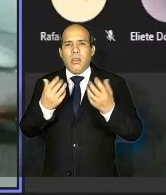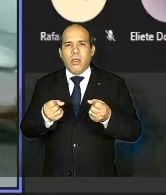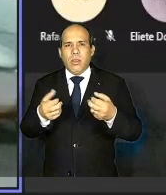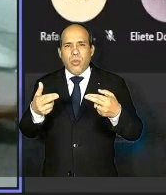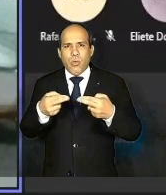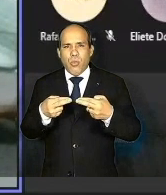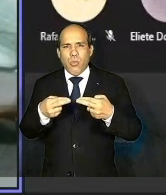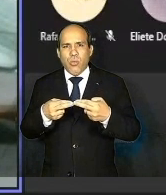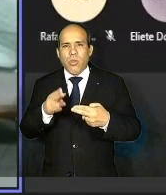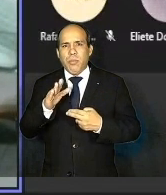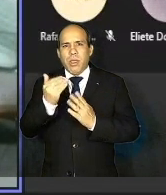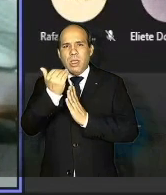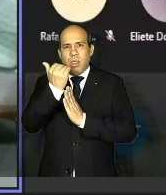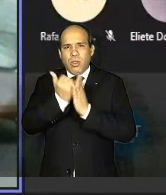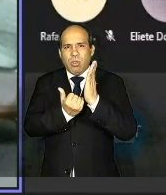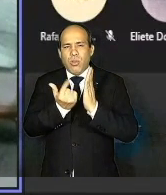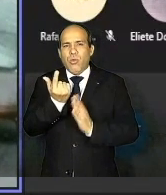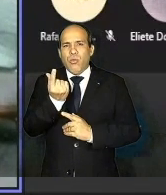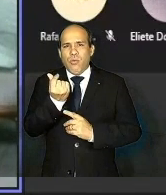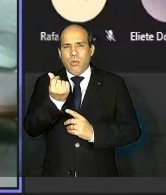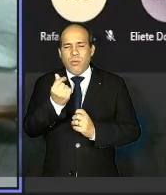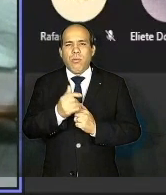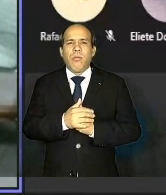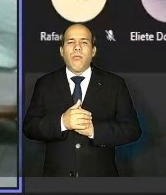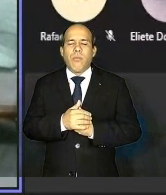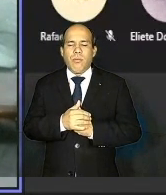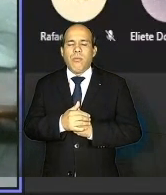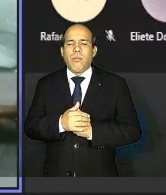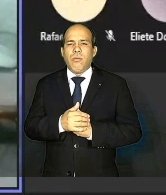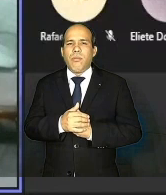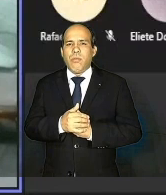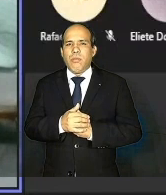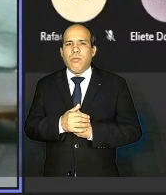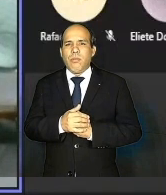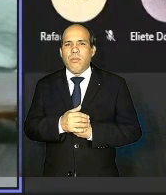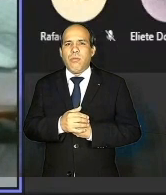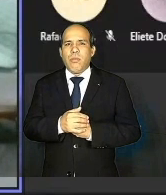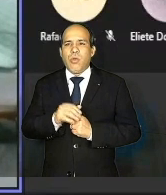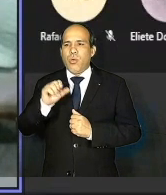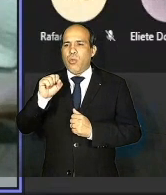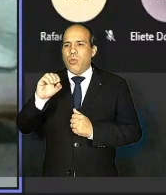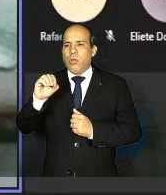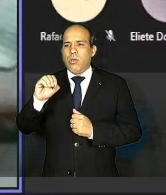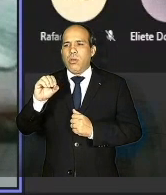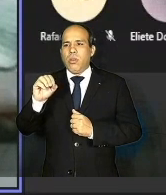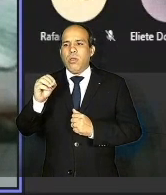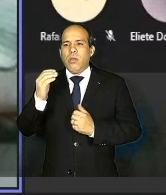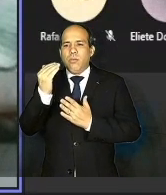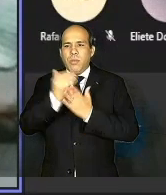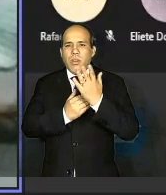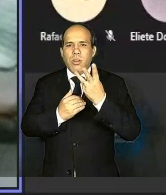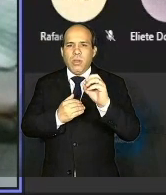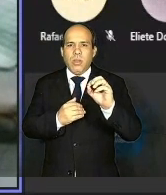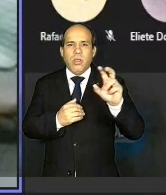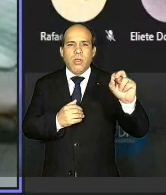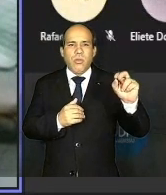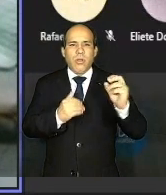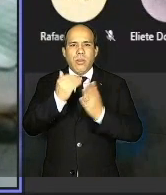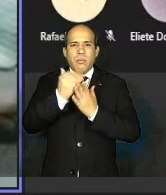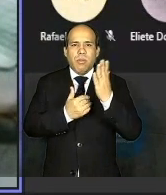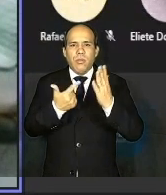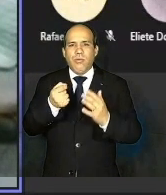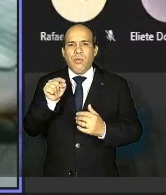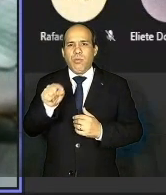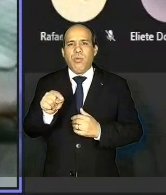O desembargador Marizão está dando provimento, então, ao recurso para reduzir o valor parcial, para reduzir, sim, né? Sim. Quem está levando 80,